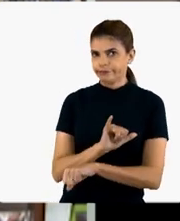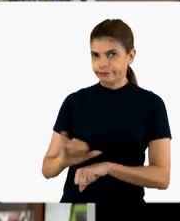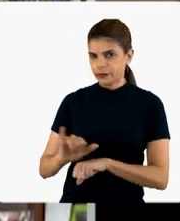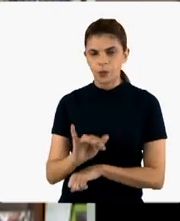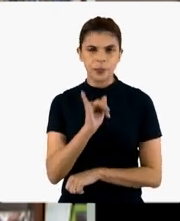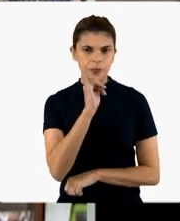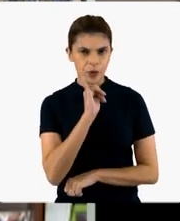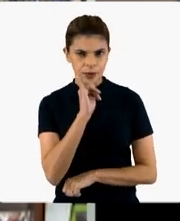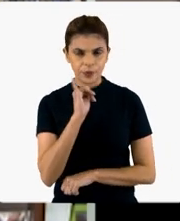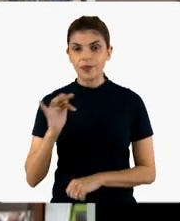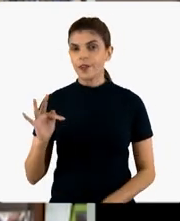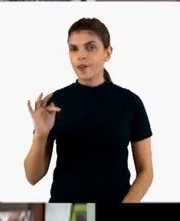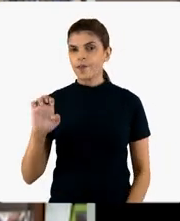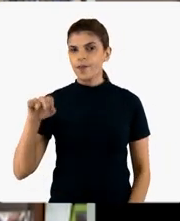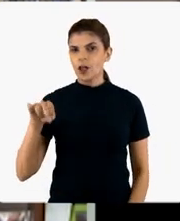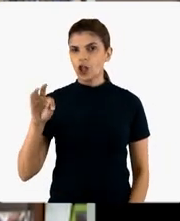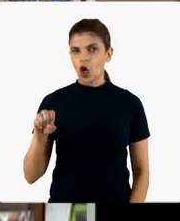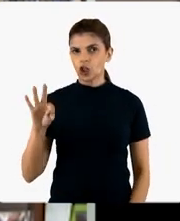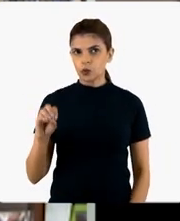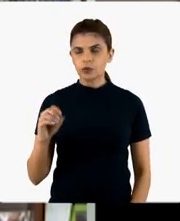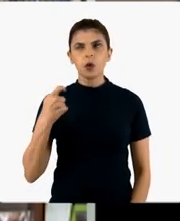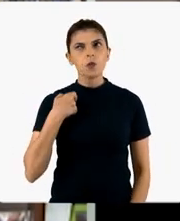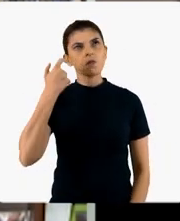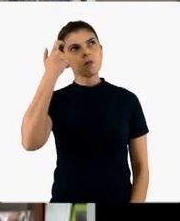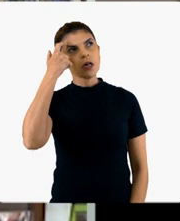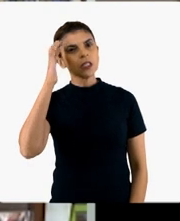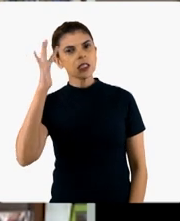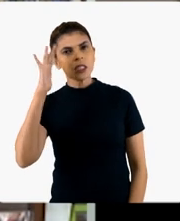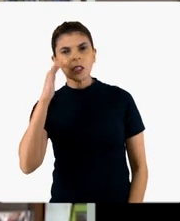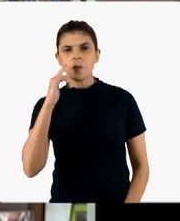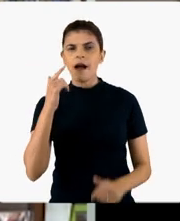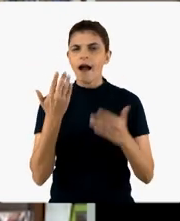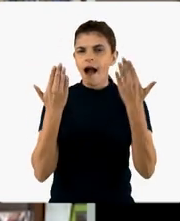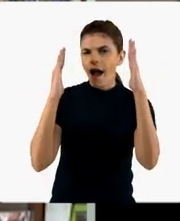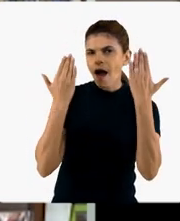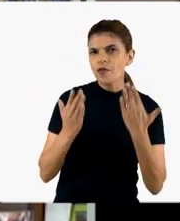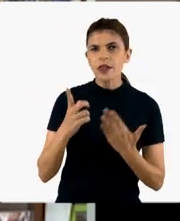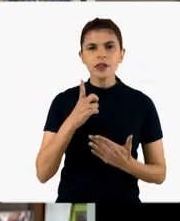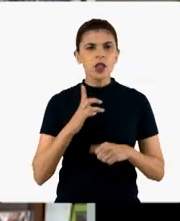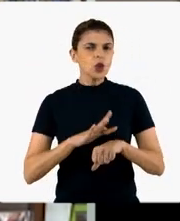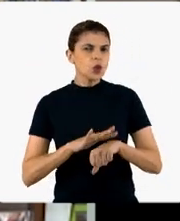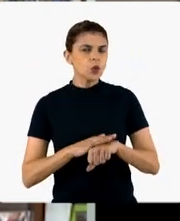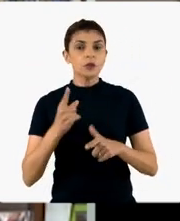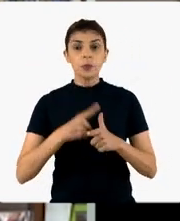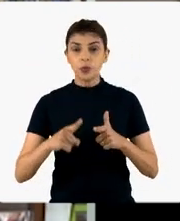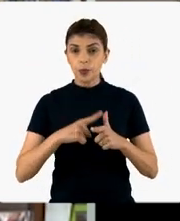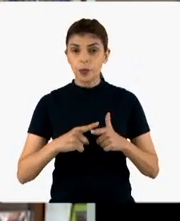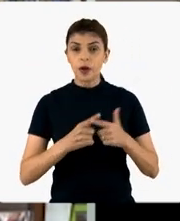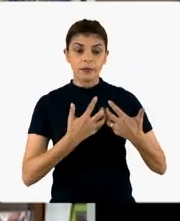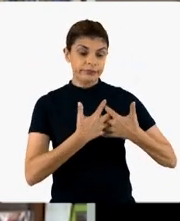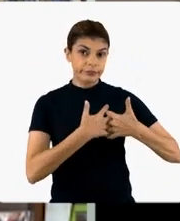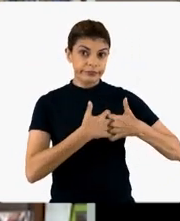algumas estratégias. Naquele fenótipo que tem pouca lesão na tomo, eu pensaria em avaliar o dedímero para ver se não tem doença